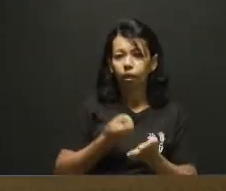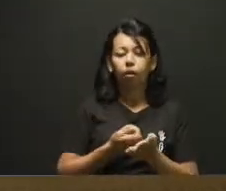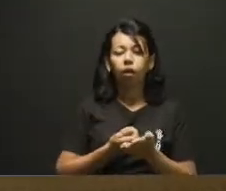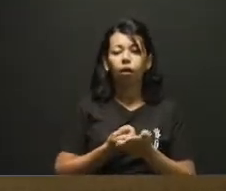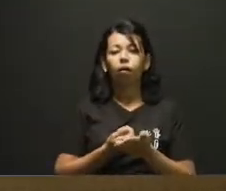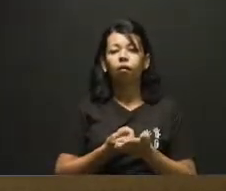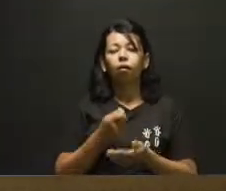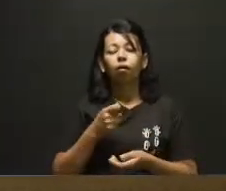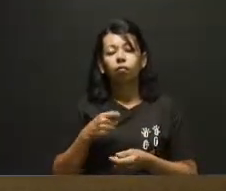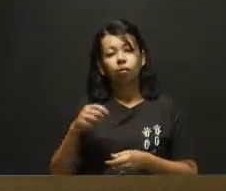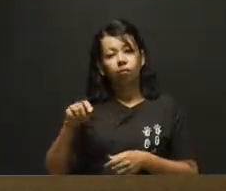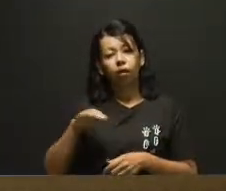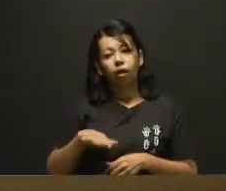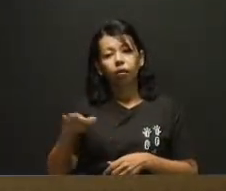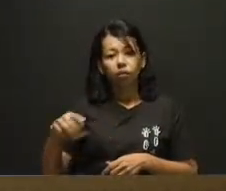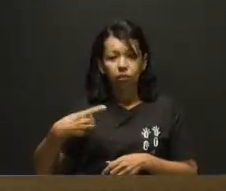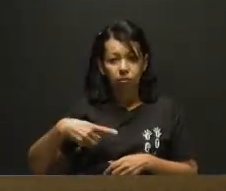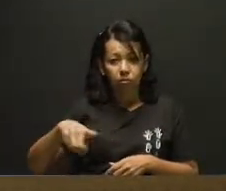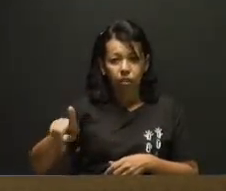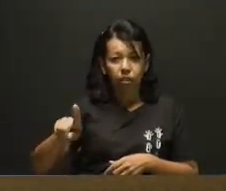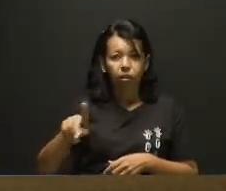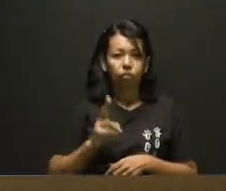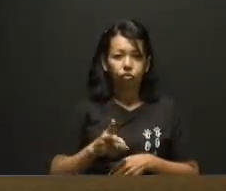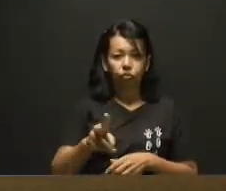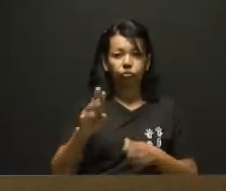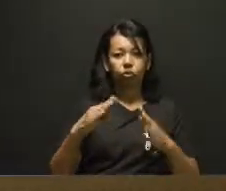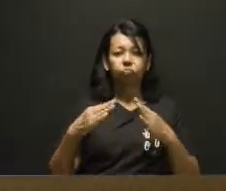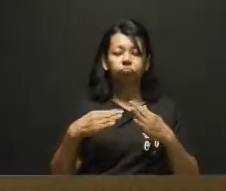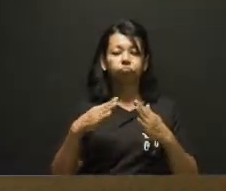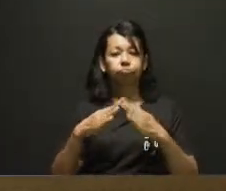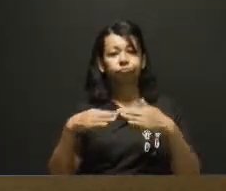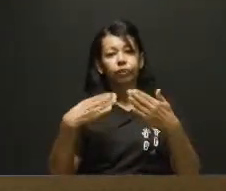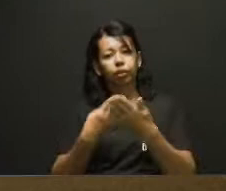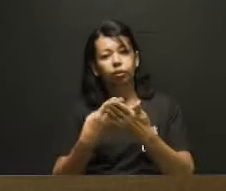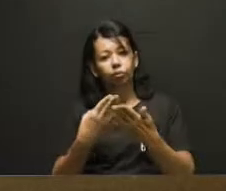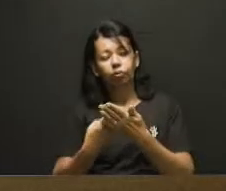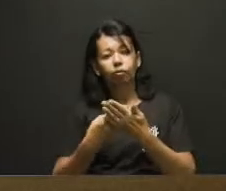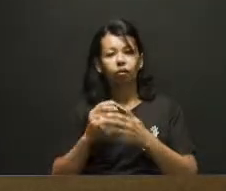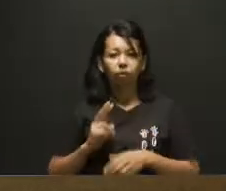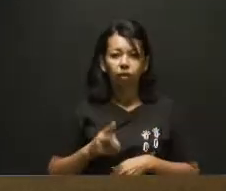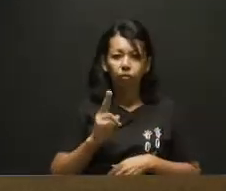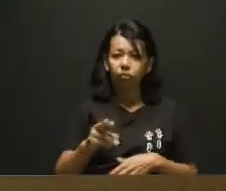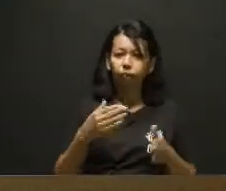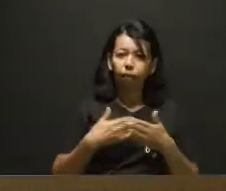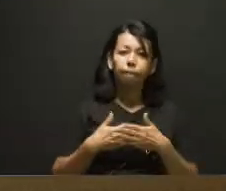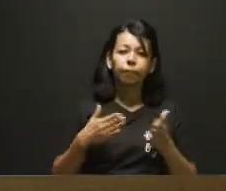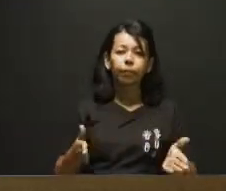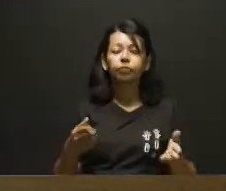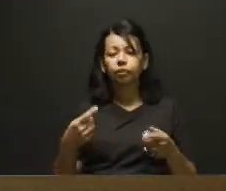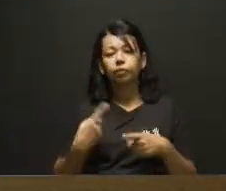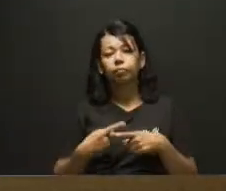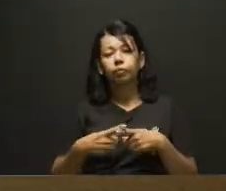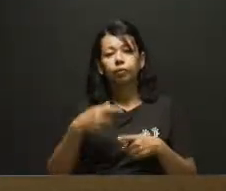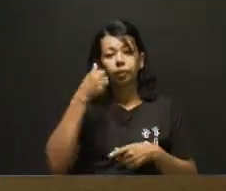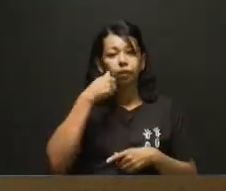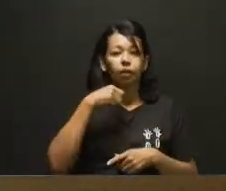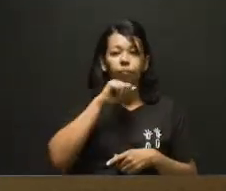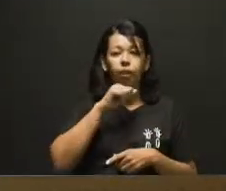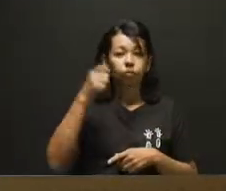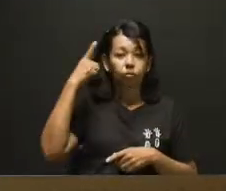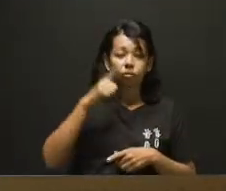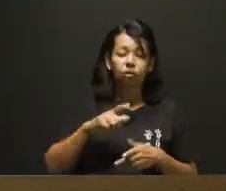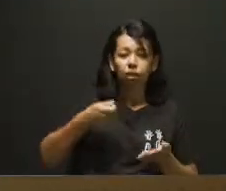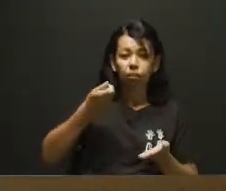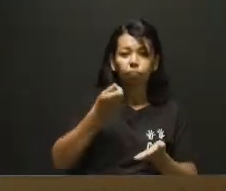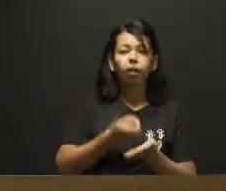vai voltar pra escola e vai continuar perdida porque a mãe pode ajudar ela não tem como pagar a quem ajudar aquela criança